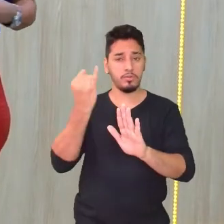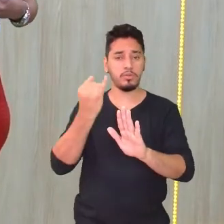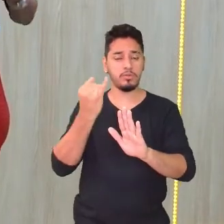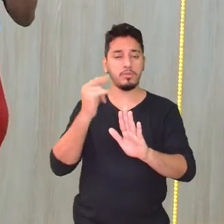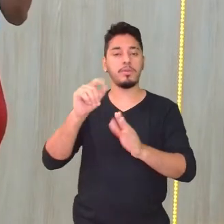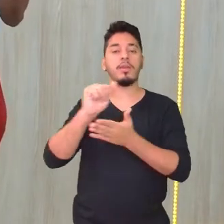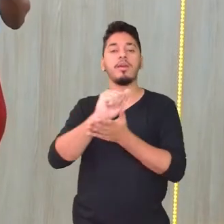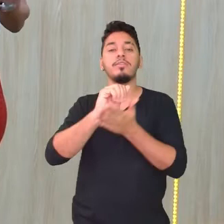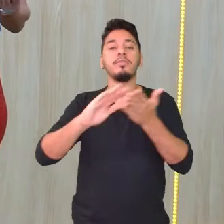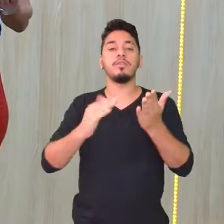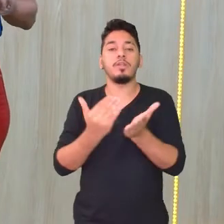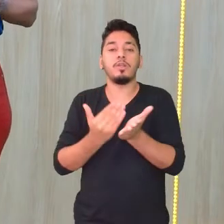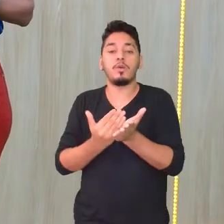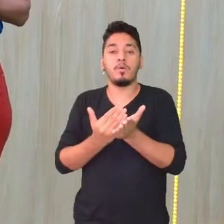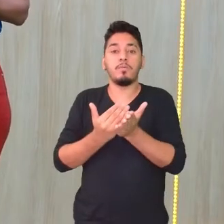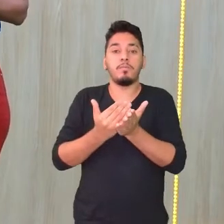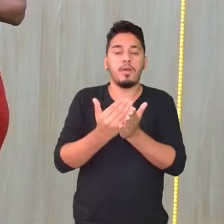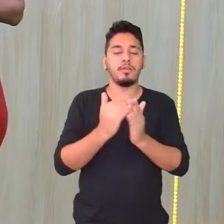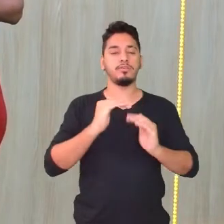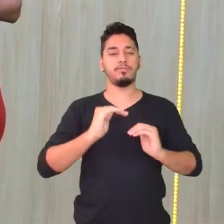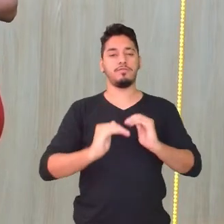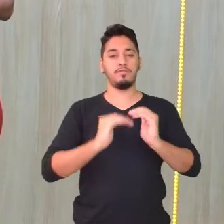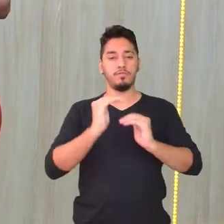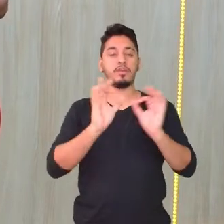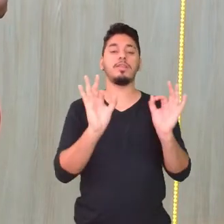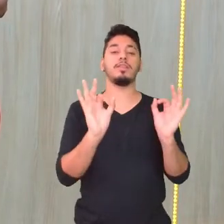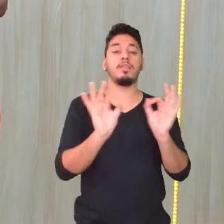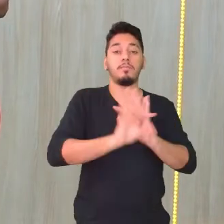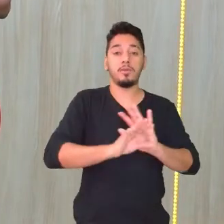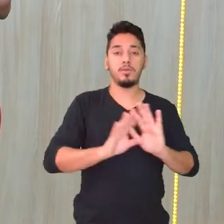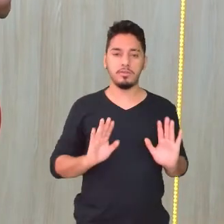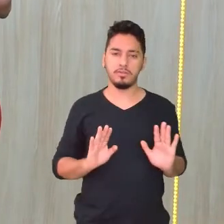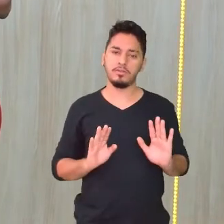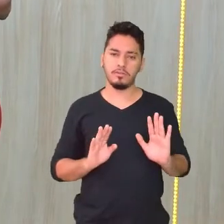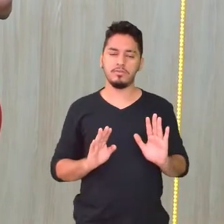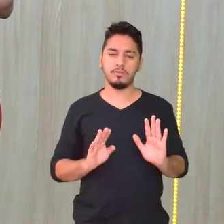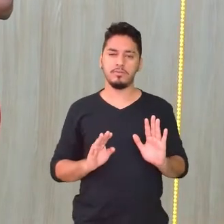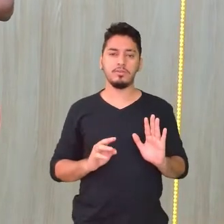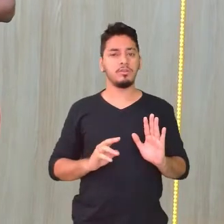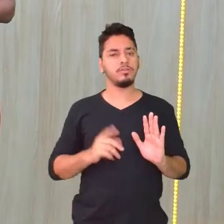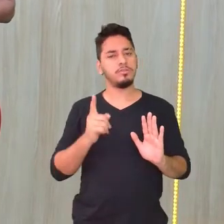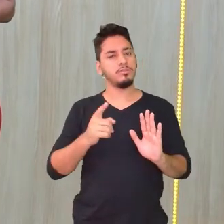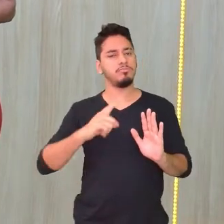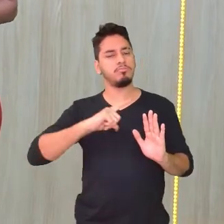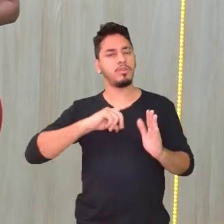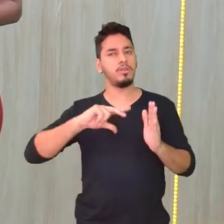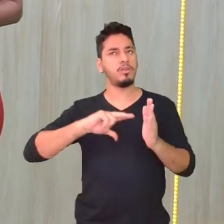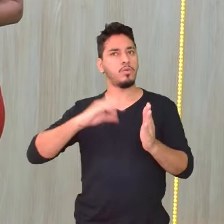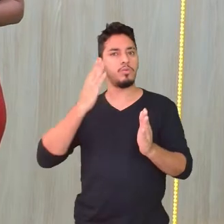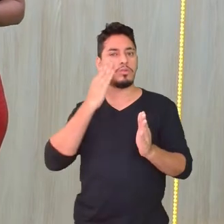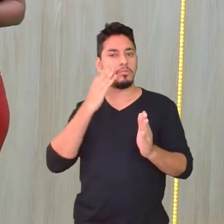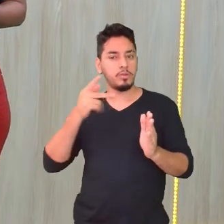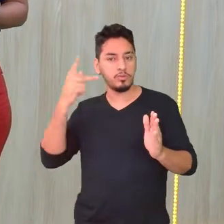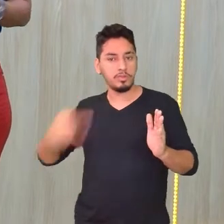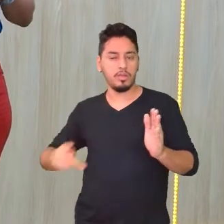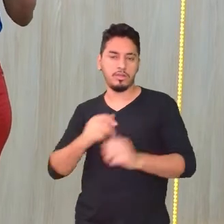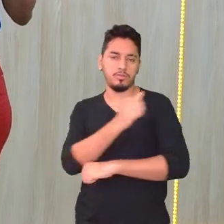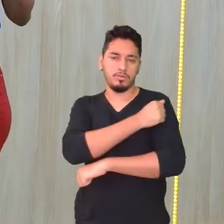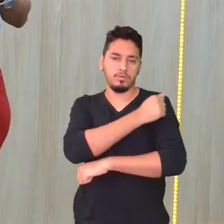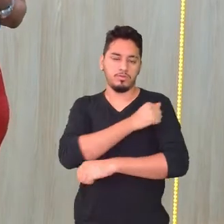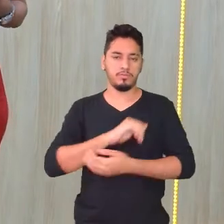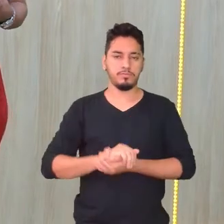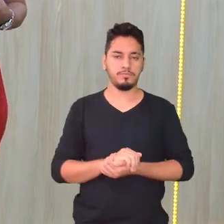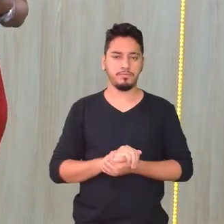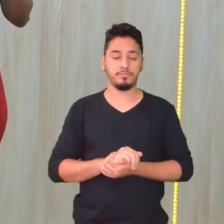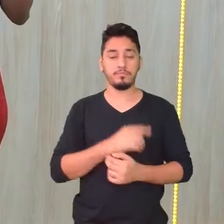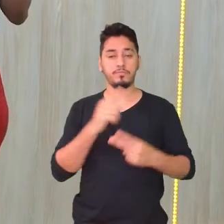que a atividade comece, se desenvolva e conclua, e que seja significativa para o desenvolvimento desse estudante.